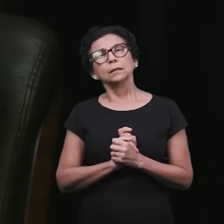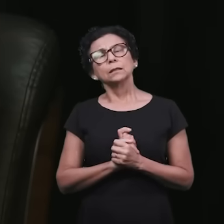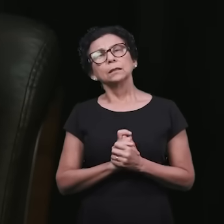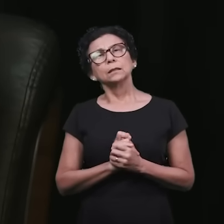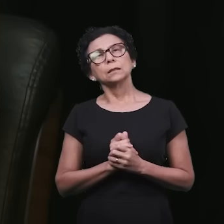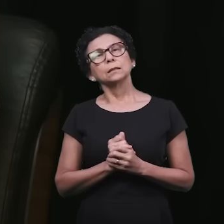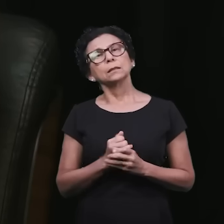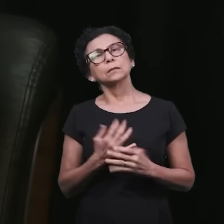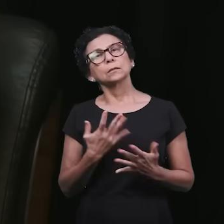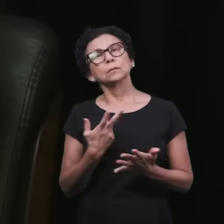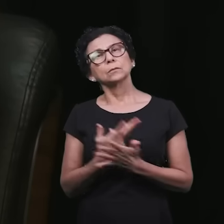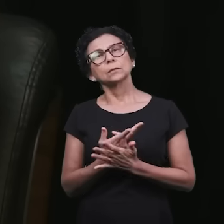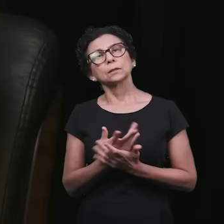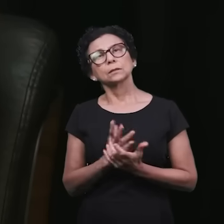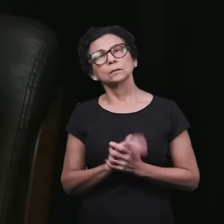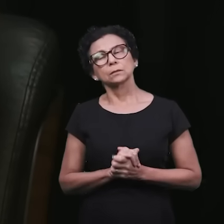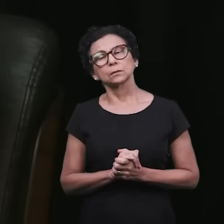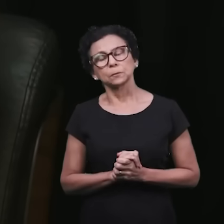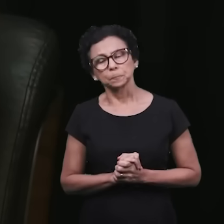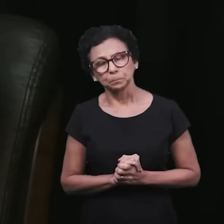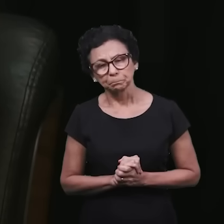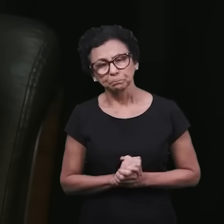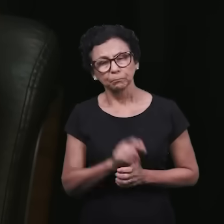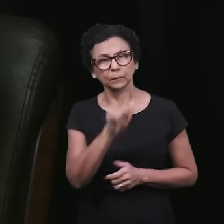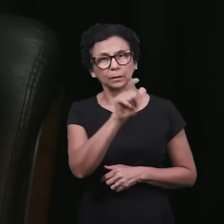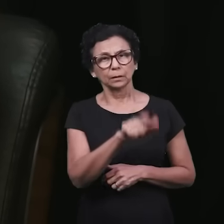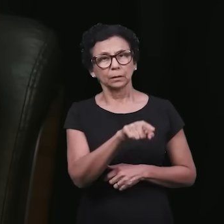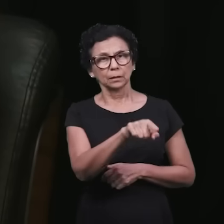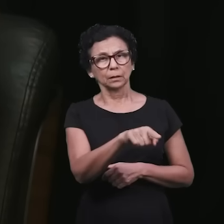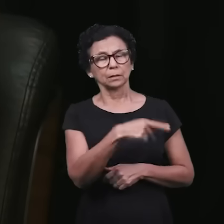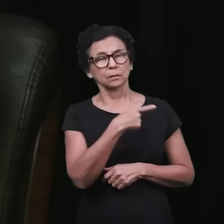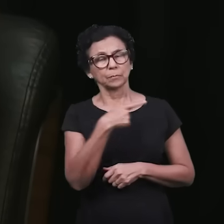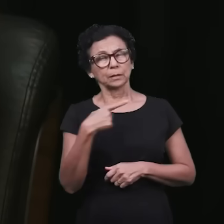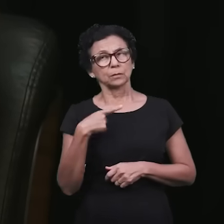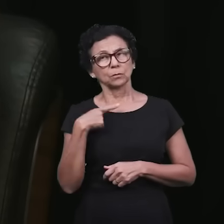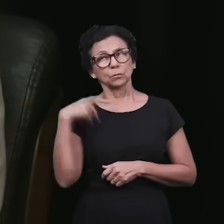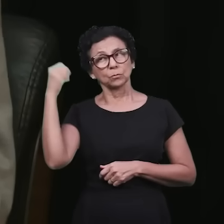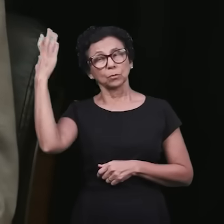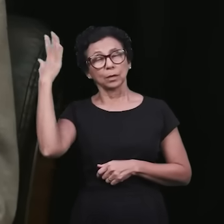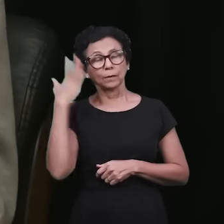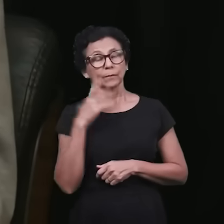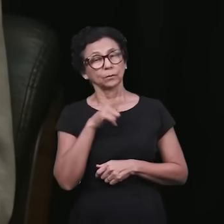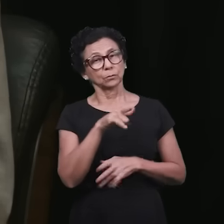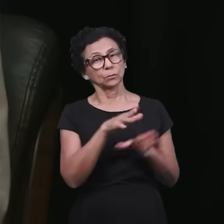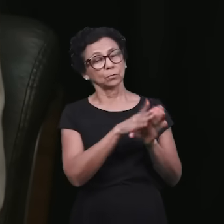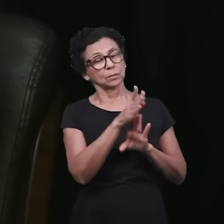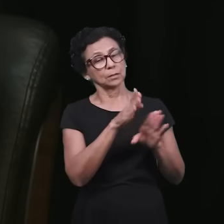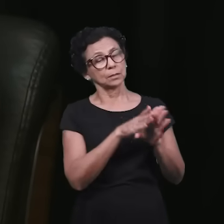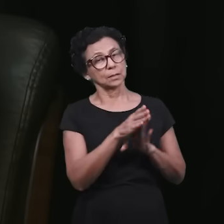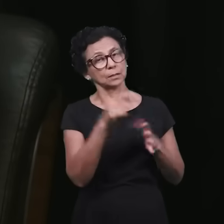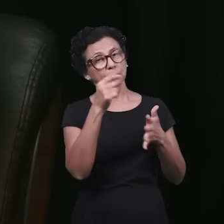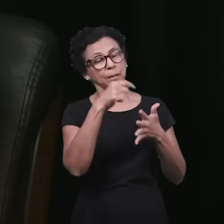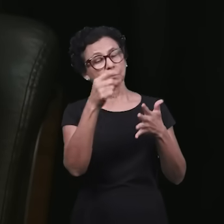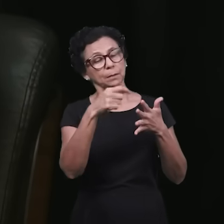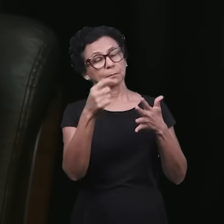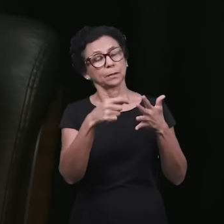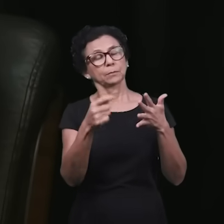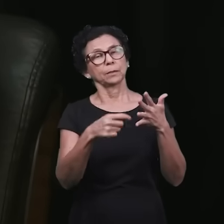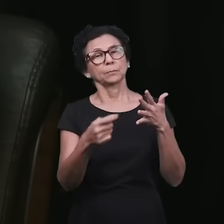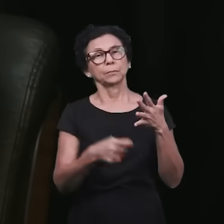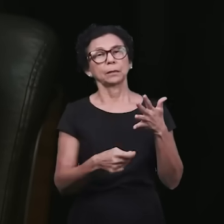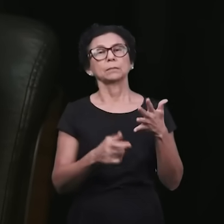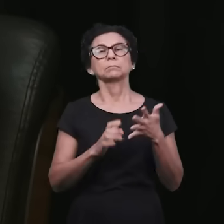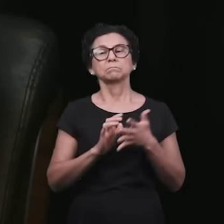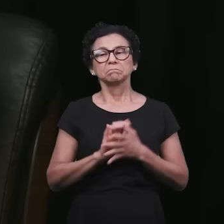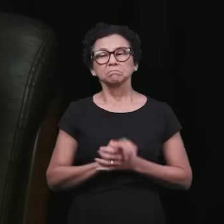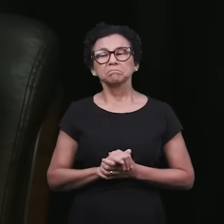foi dada uma orientação para esse pastor. Nós chamamos o pastor e falamos assim, é uma orientação do presbitério para você, a orientação é essa. Aí ele